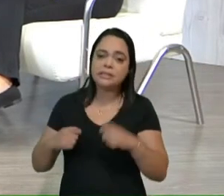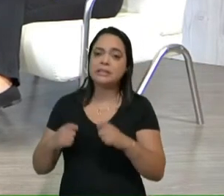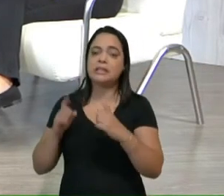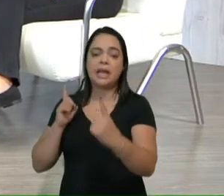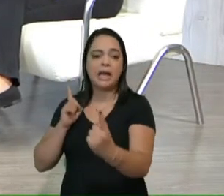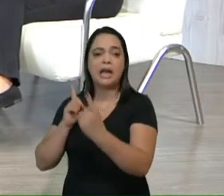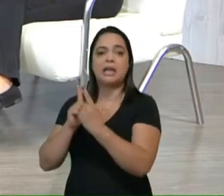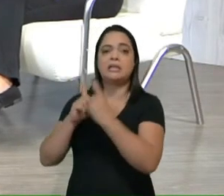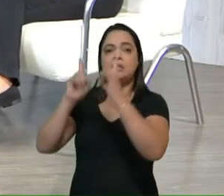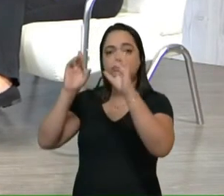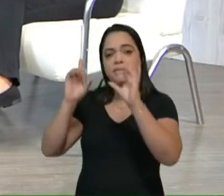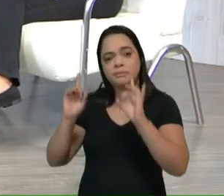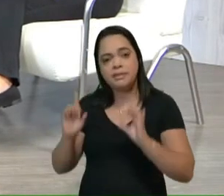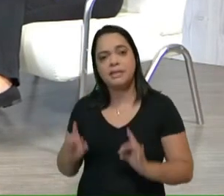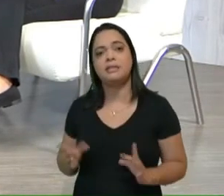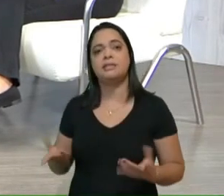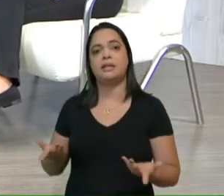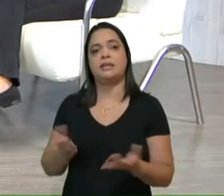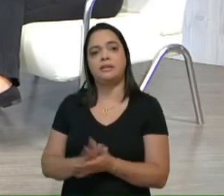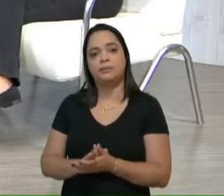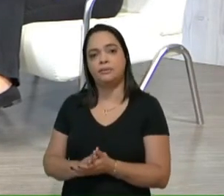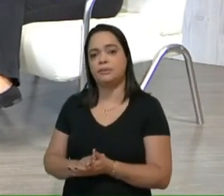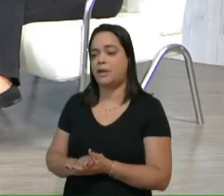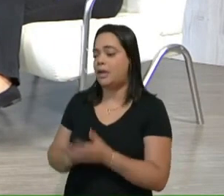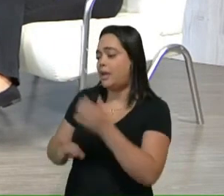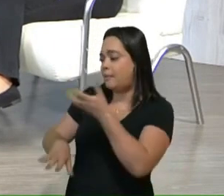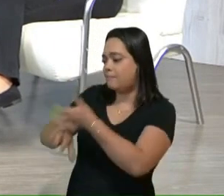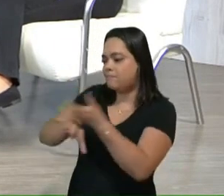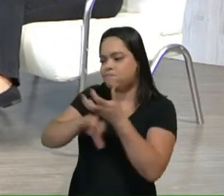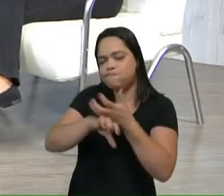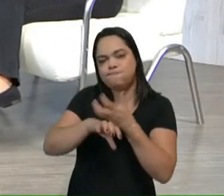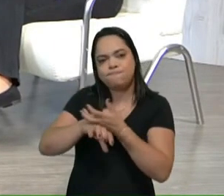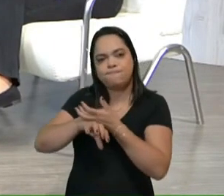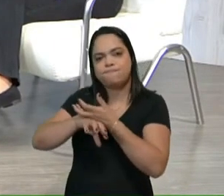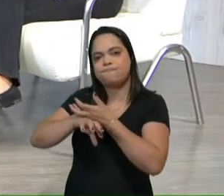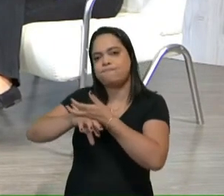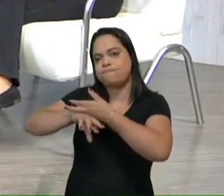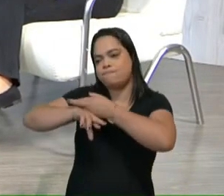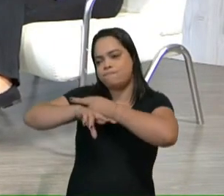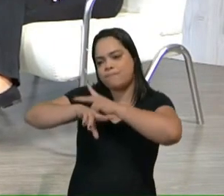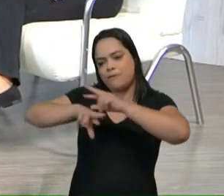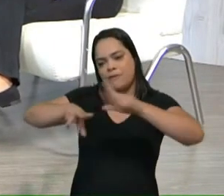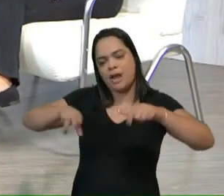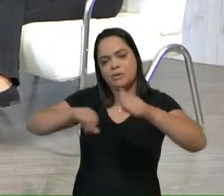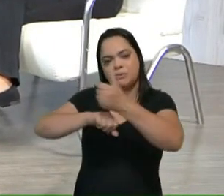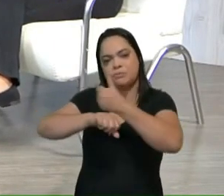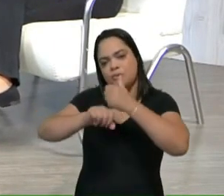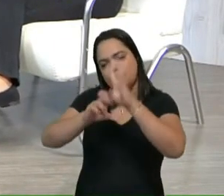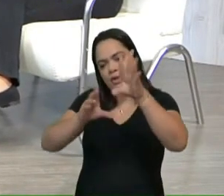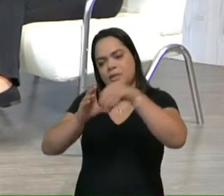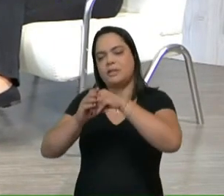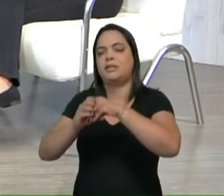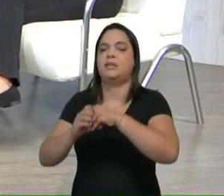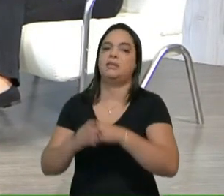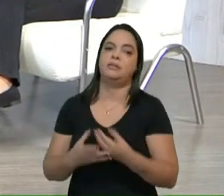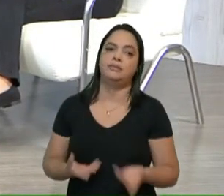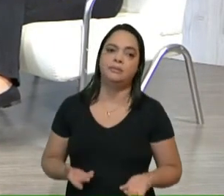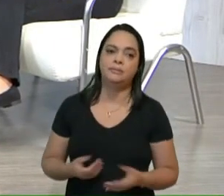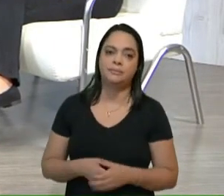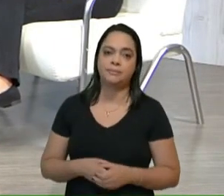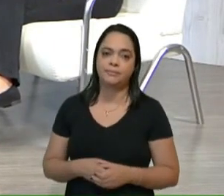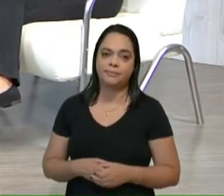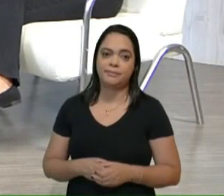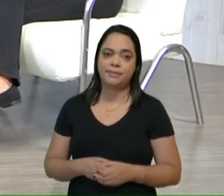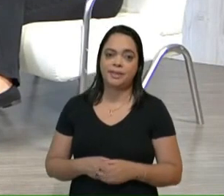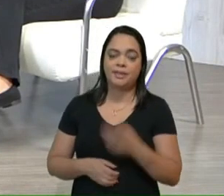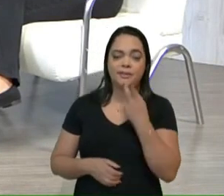atendimento especializado né de multiprofissional de uma reabilitação especializada e aí quando a gente